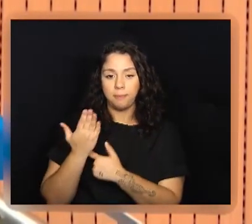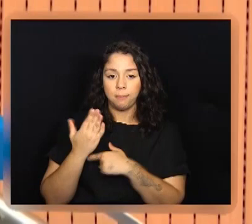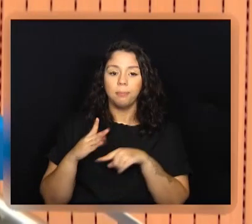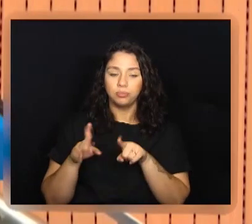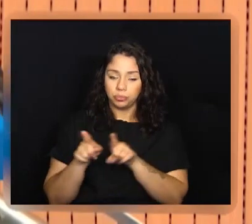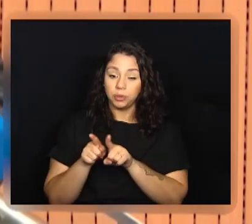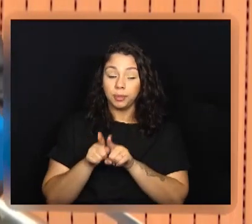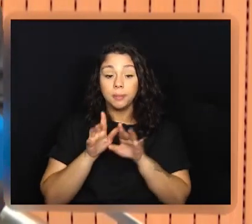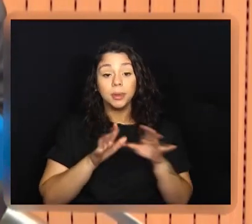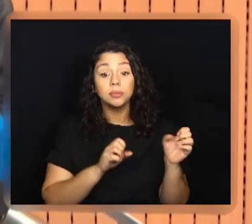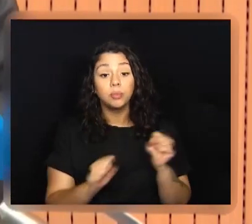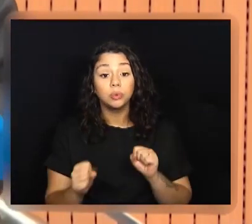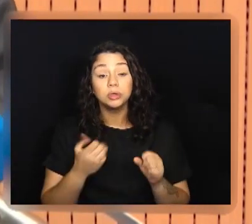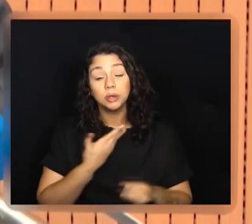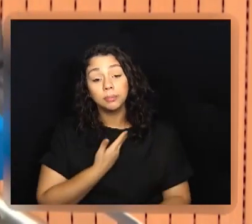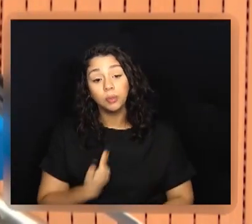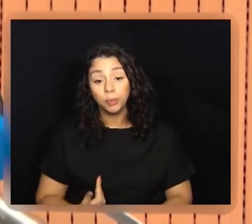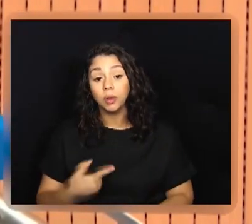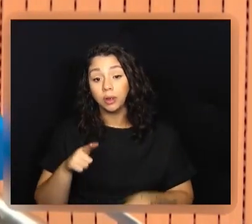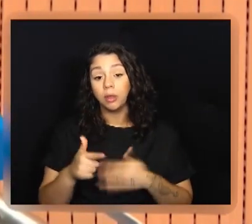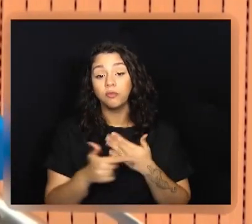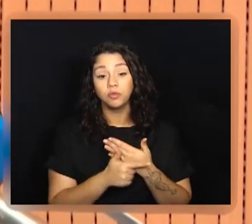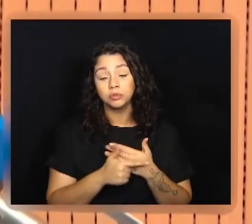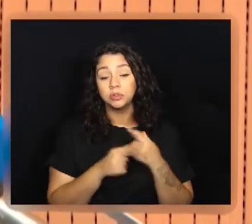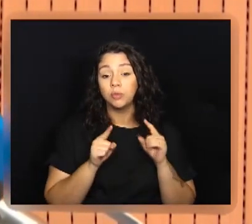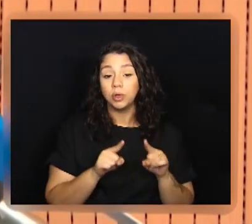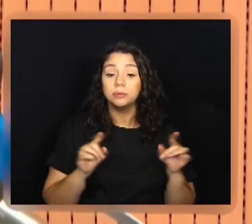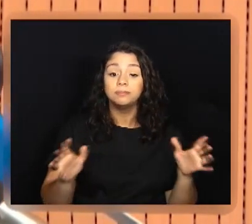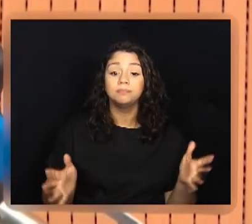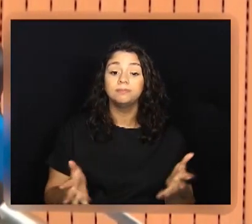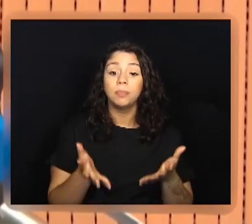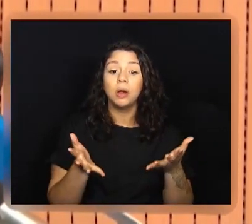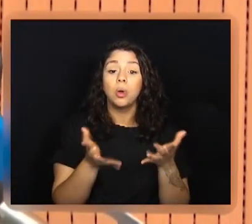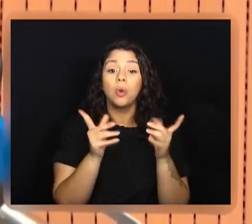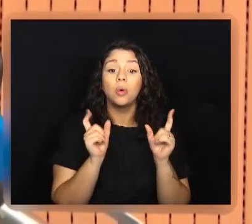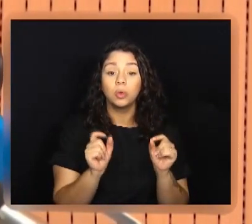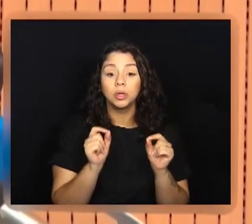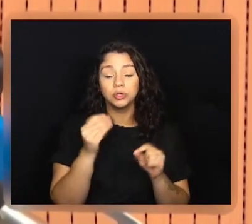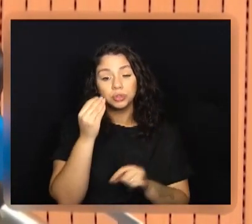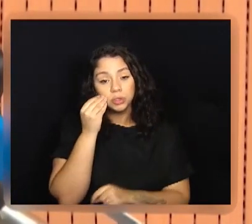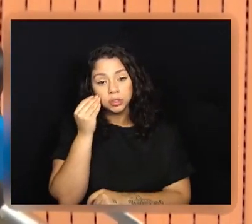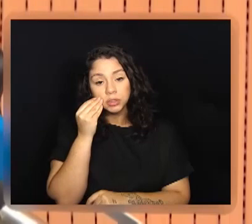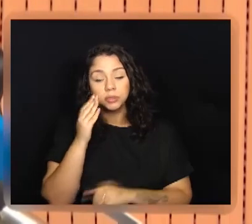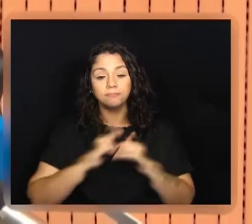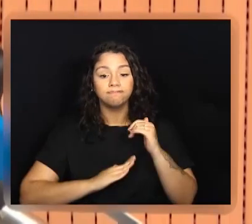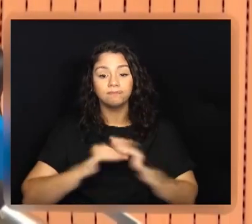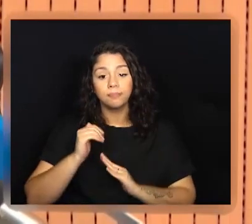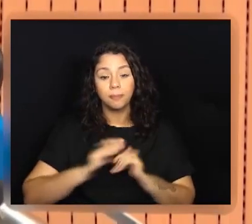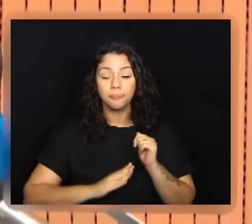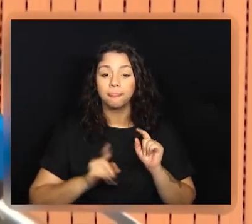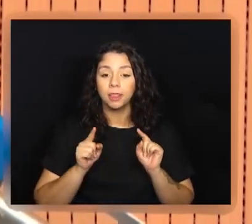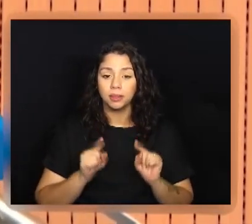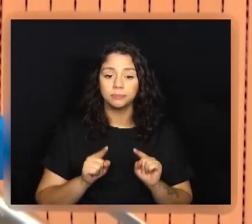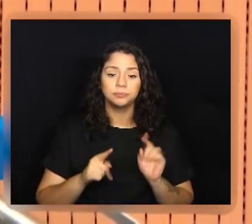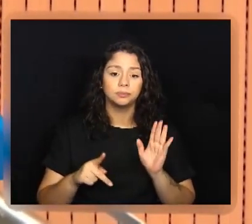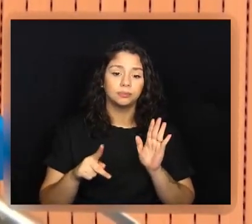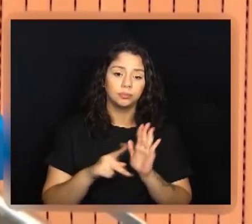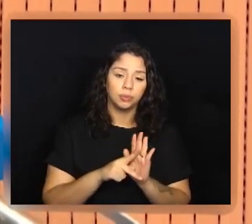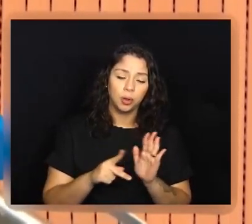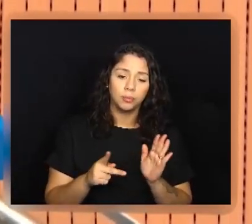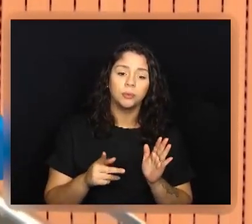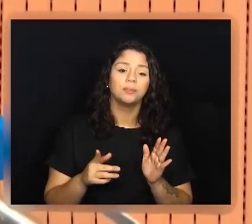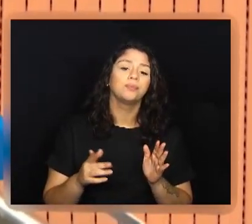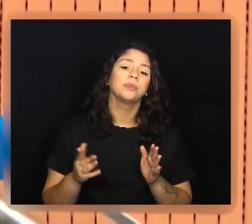poder público tem esse papel, essa promoção de tentar reunir, através de ações das secretarias,